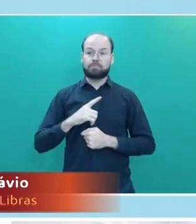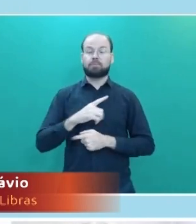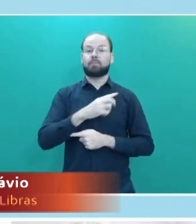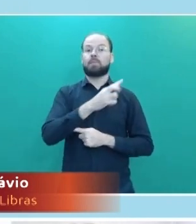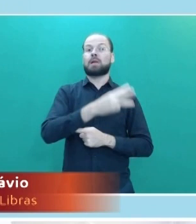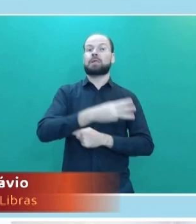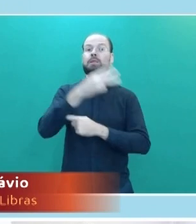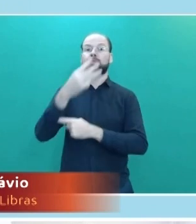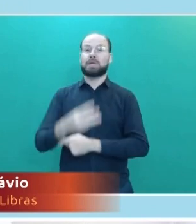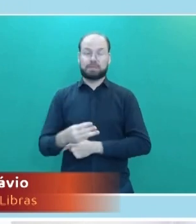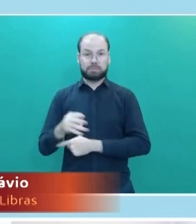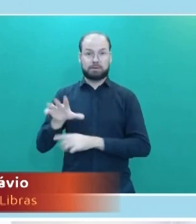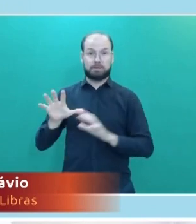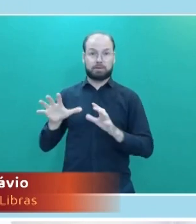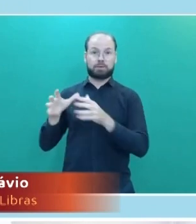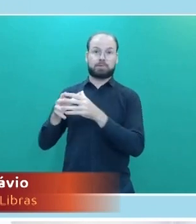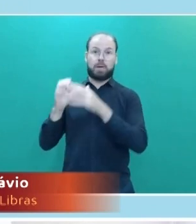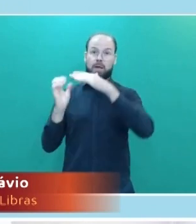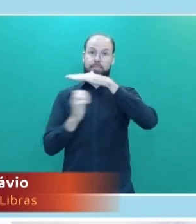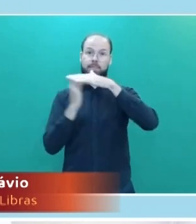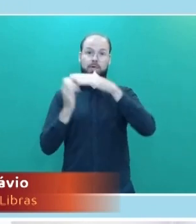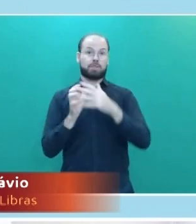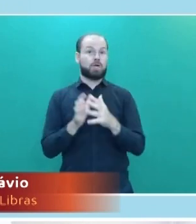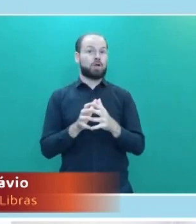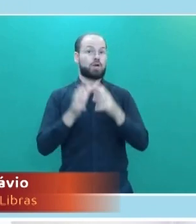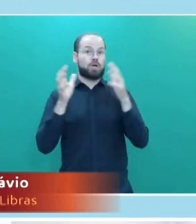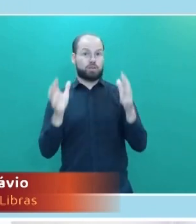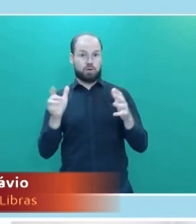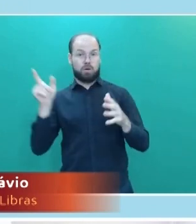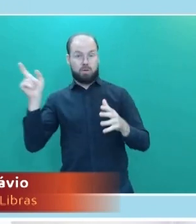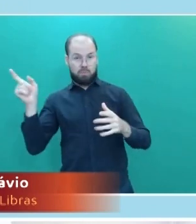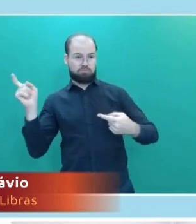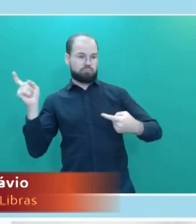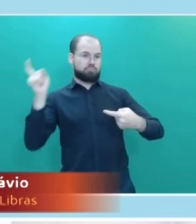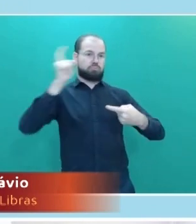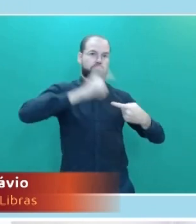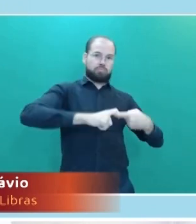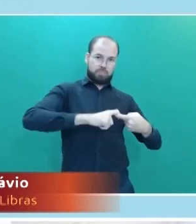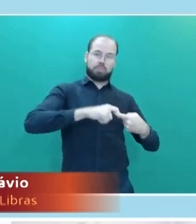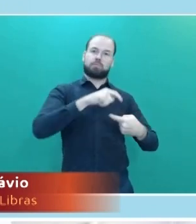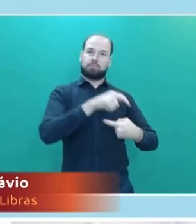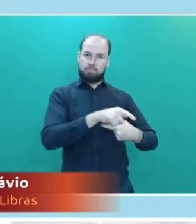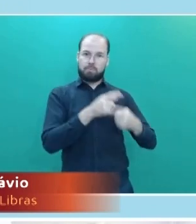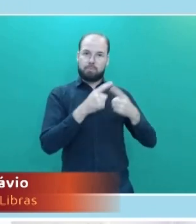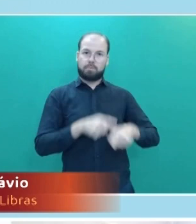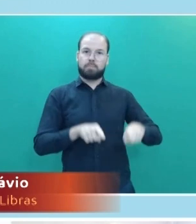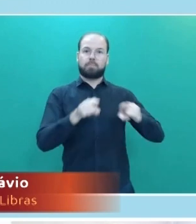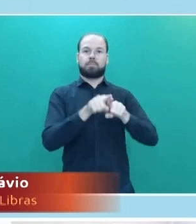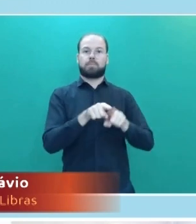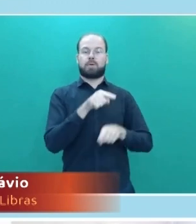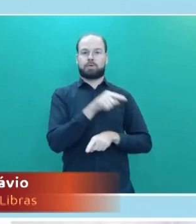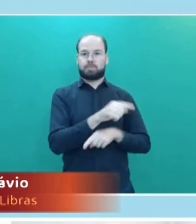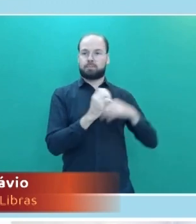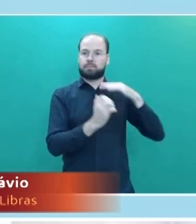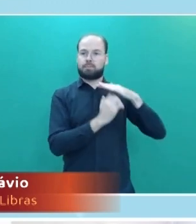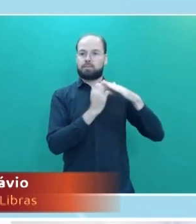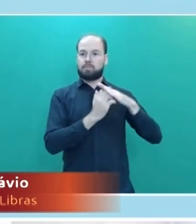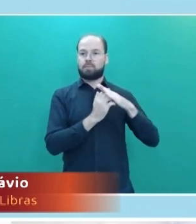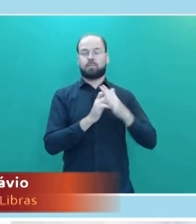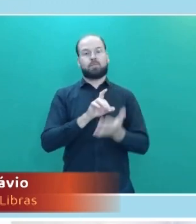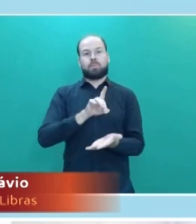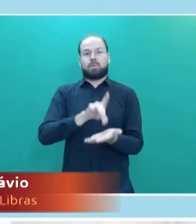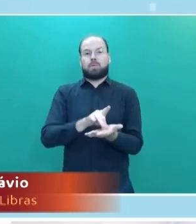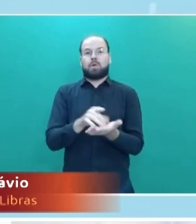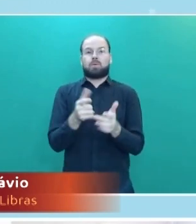as empresas grandes contratam essas terceirizadas, e a verdade, gente, é que não existe milagre, né?